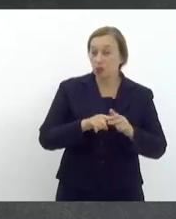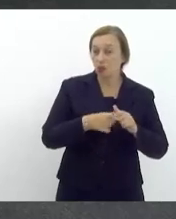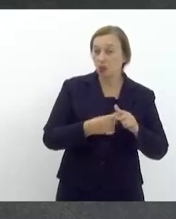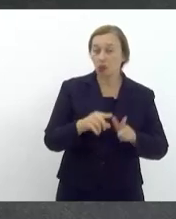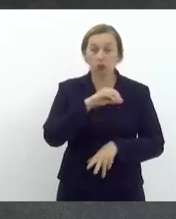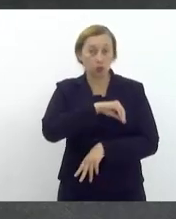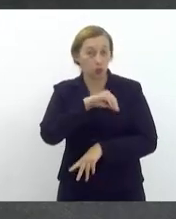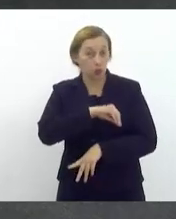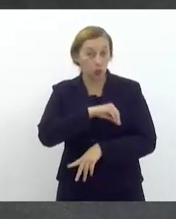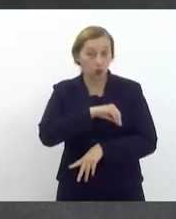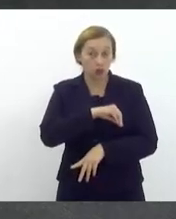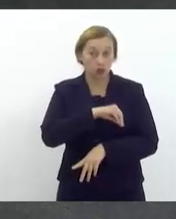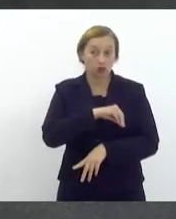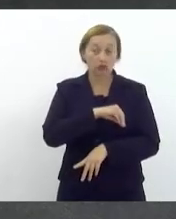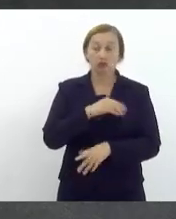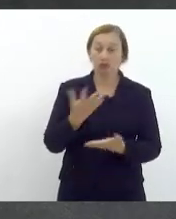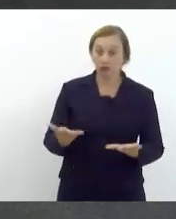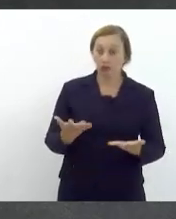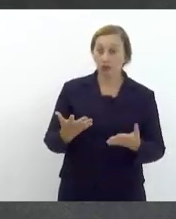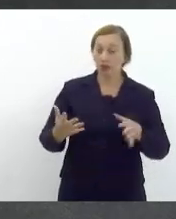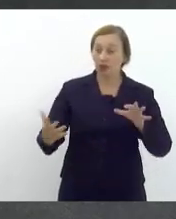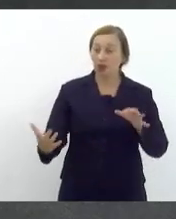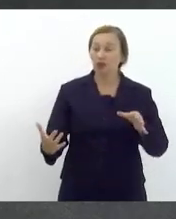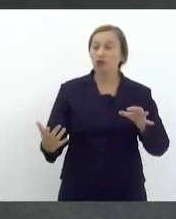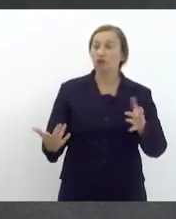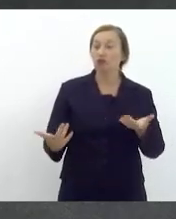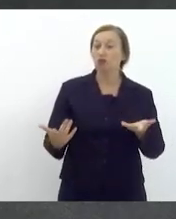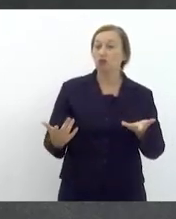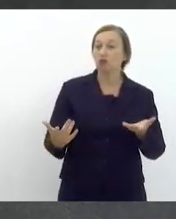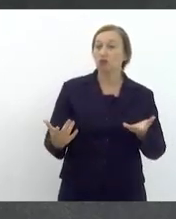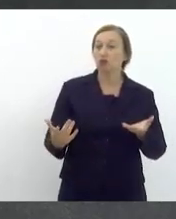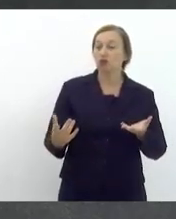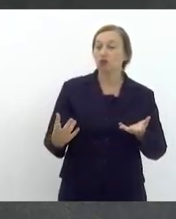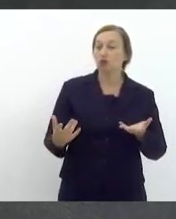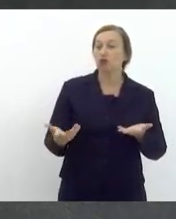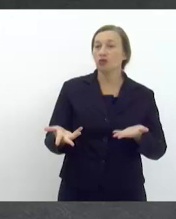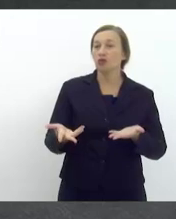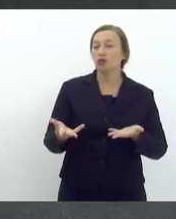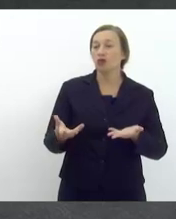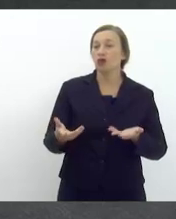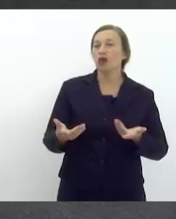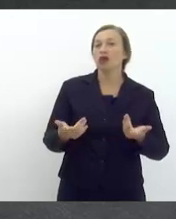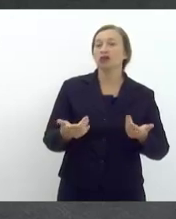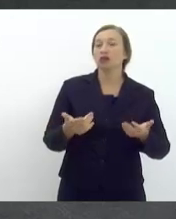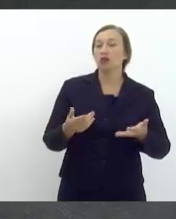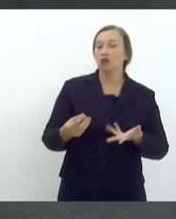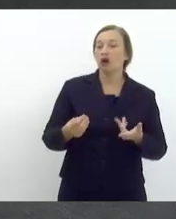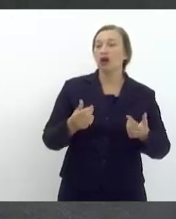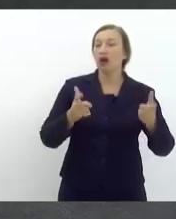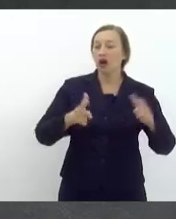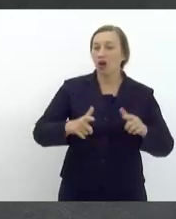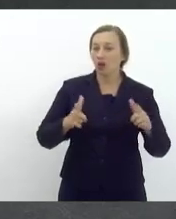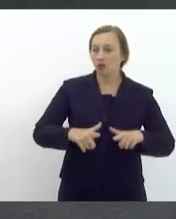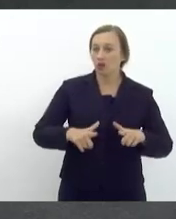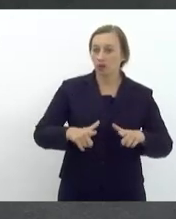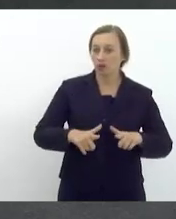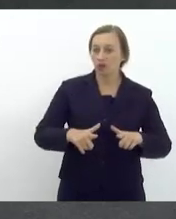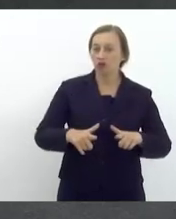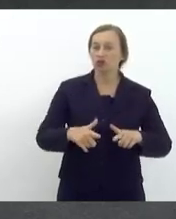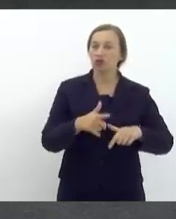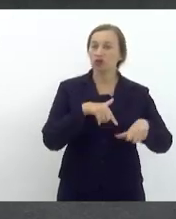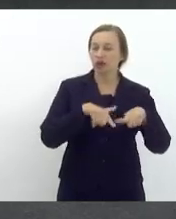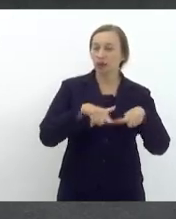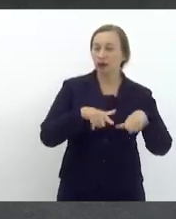planos de cargos e salários é inconsonância com o custo de vida nas regiões onde se estabelecem as atividades das